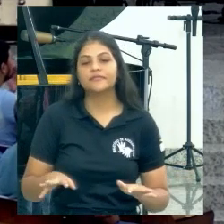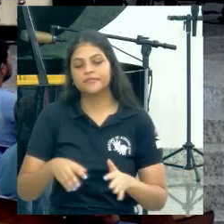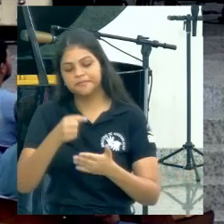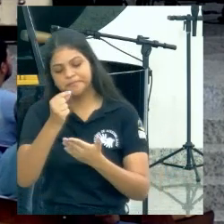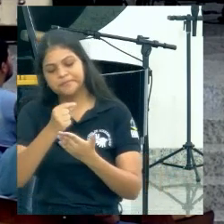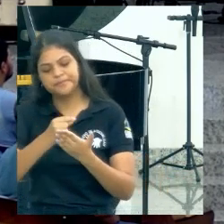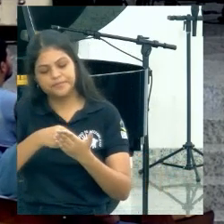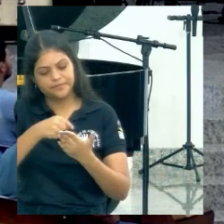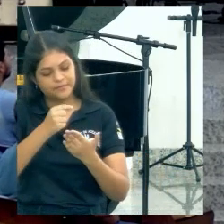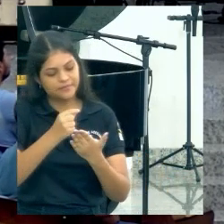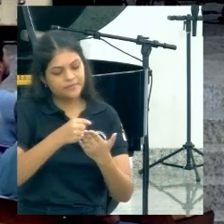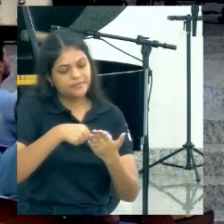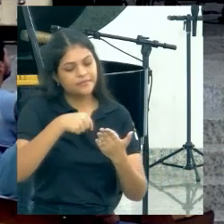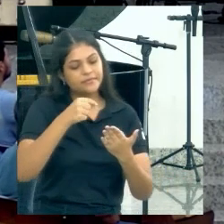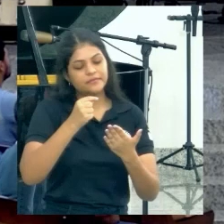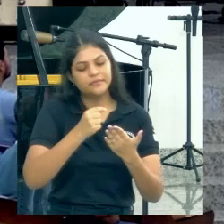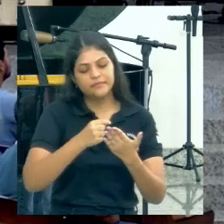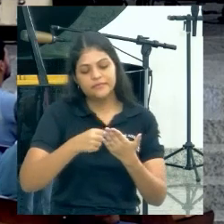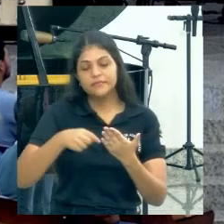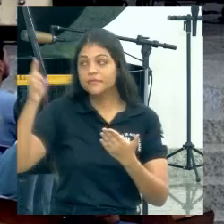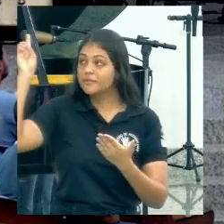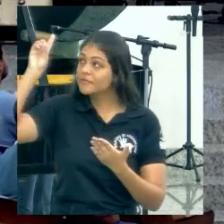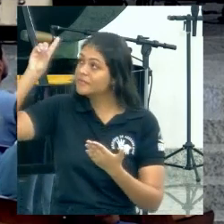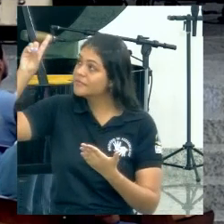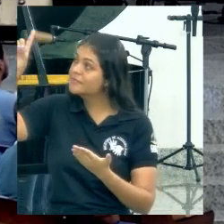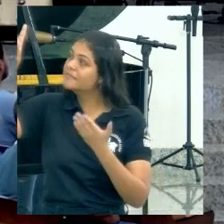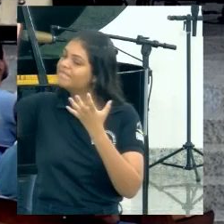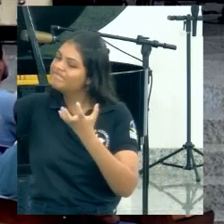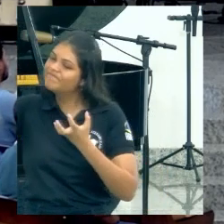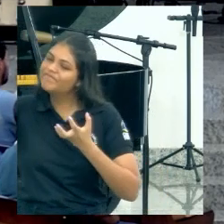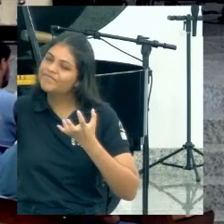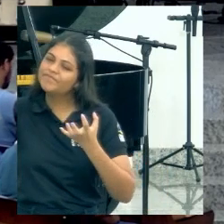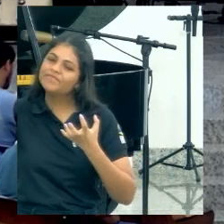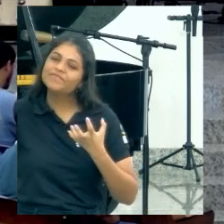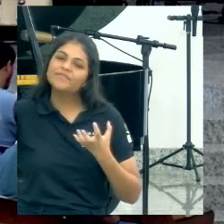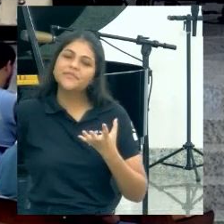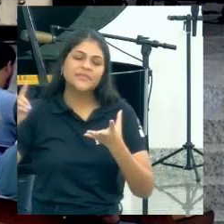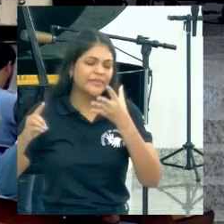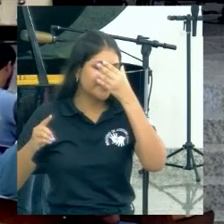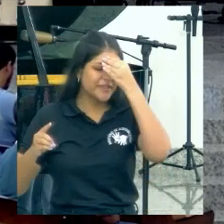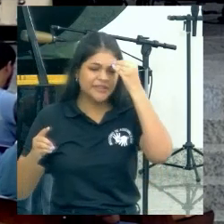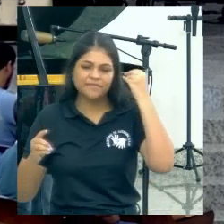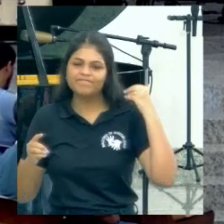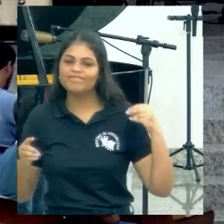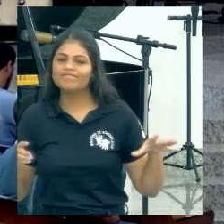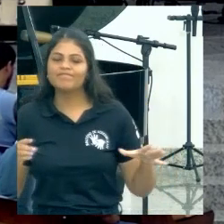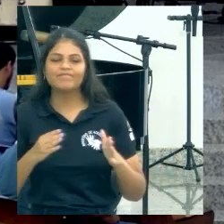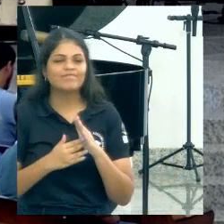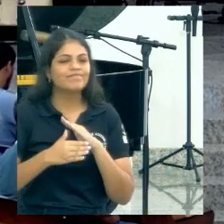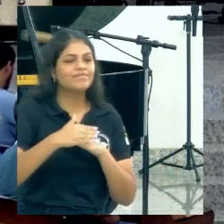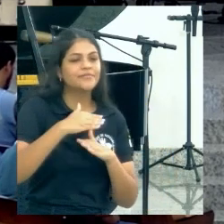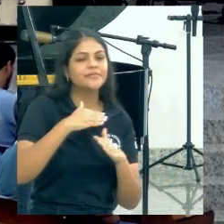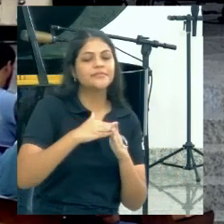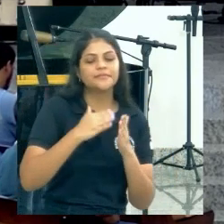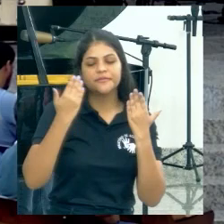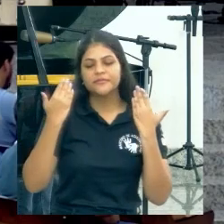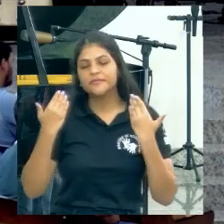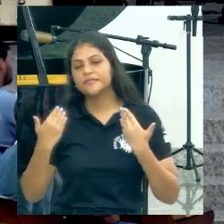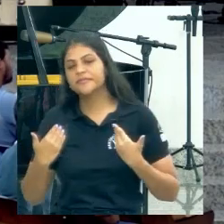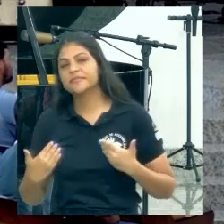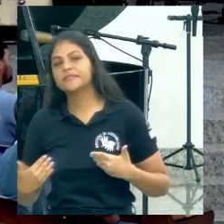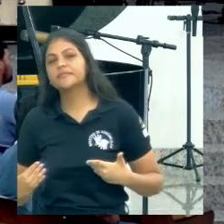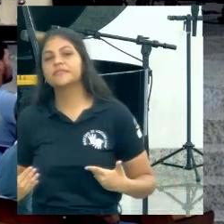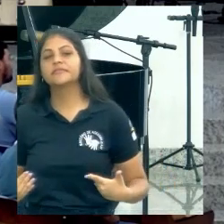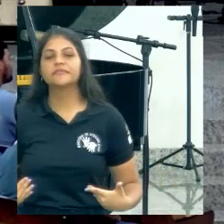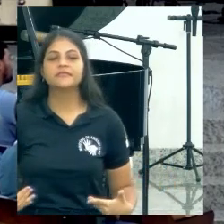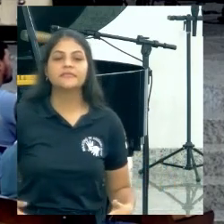essa carta do seu jeito, apaga os meus rascunhos, eu aceito os